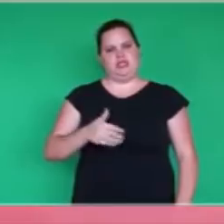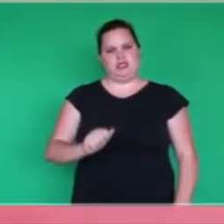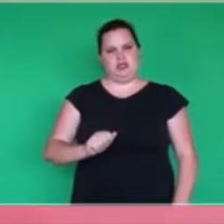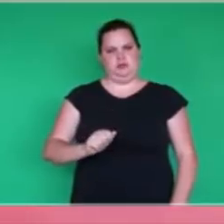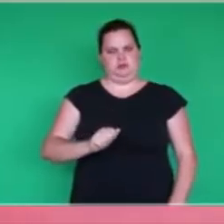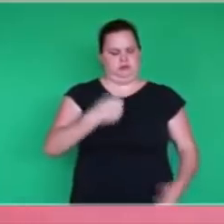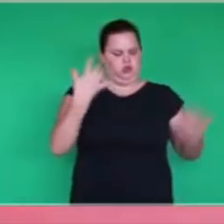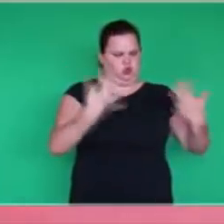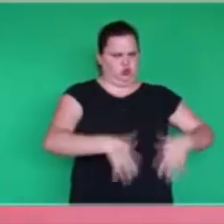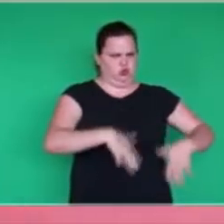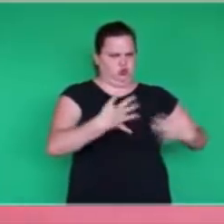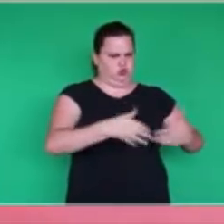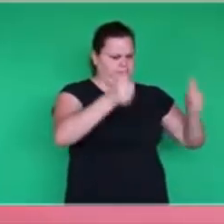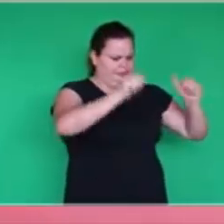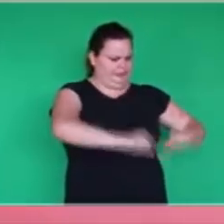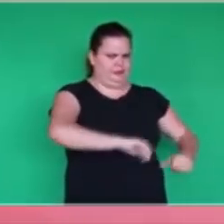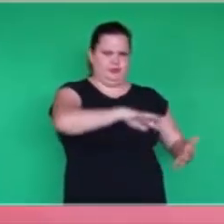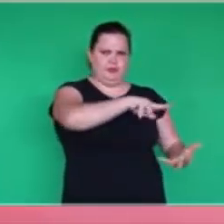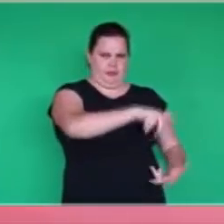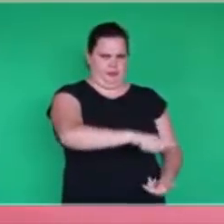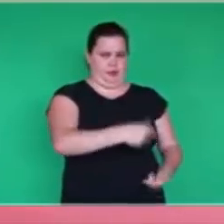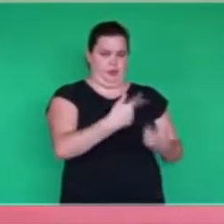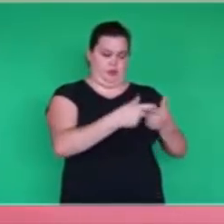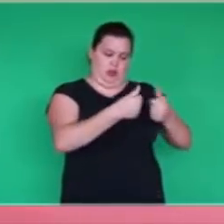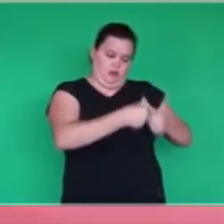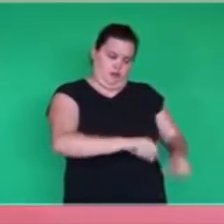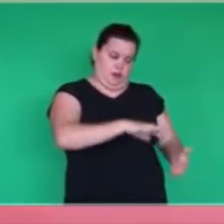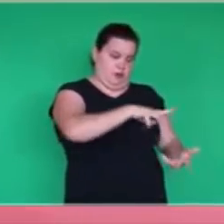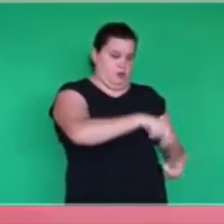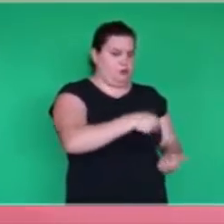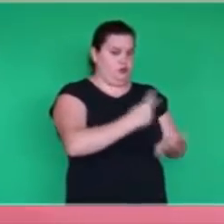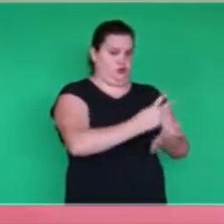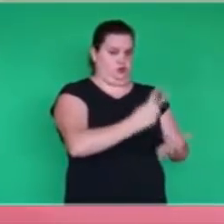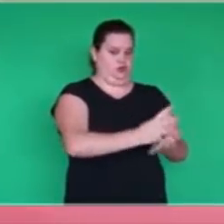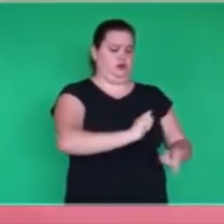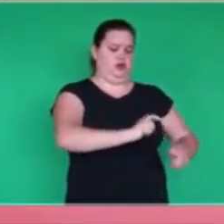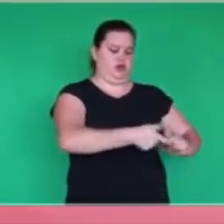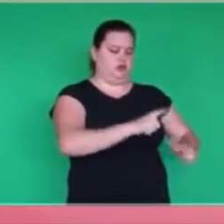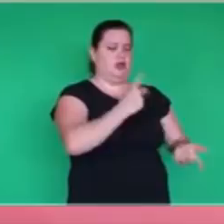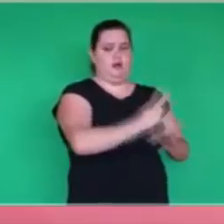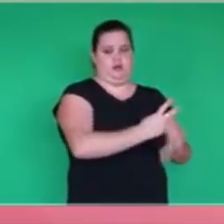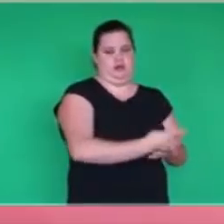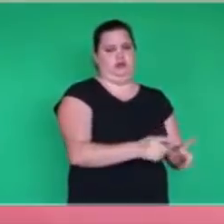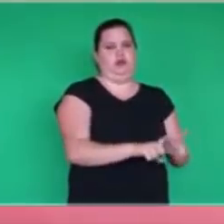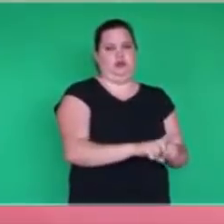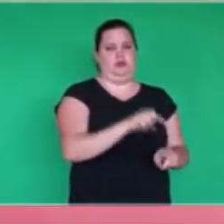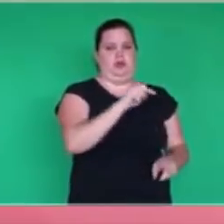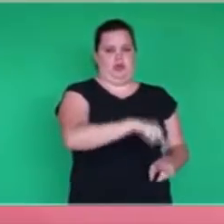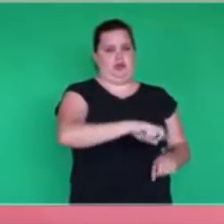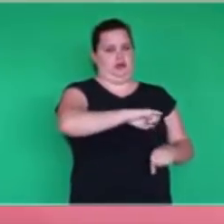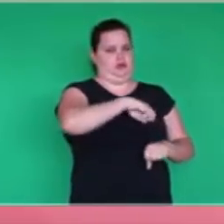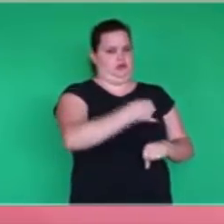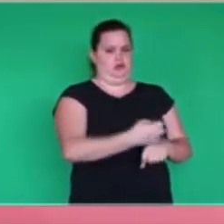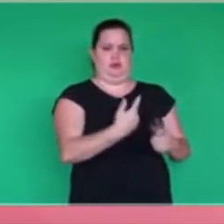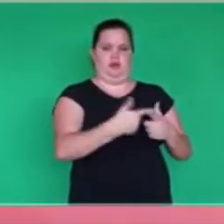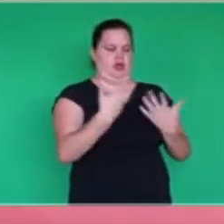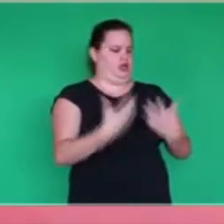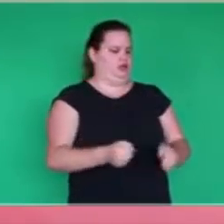será arrebatada. O mundo vai continuar. Israel vai continuar aqui, porque não aceitou